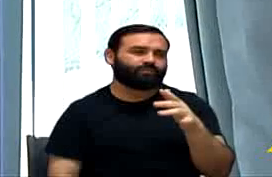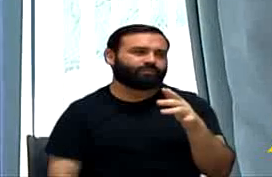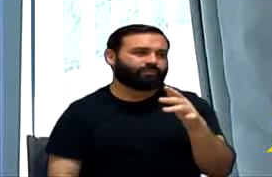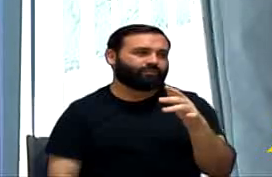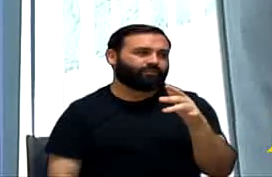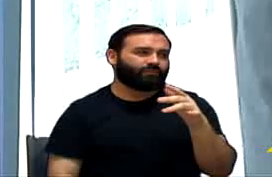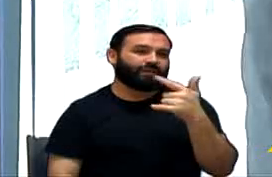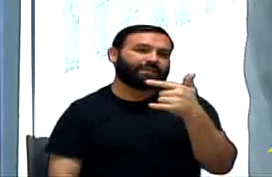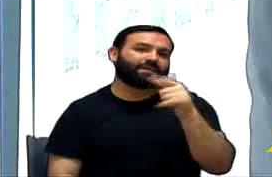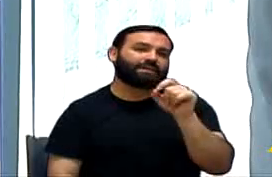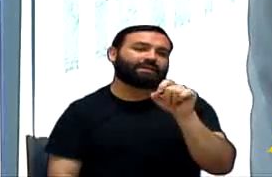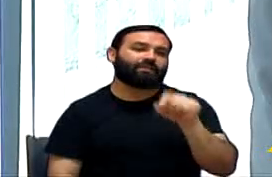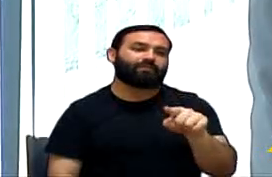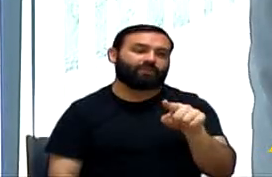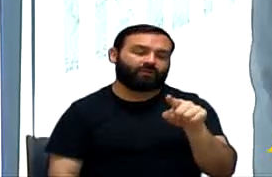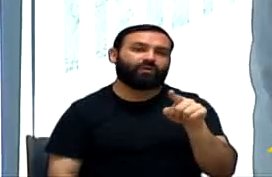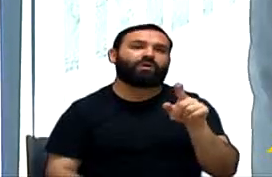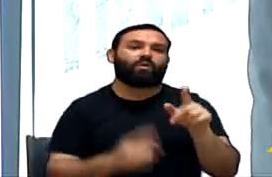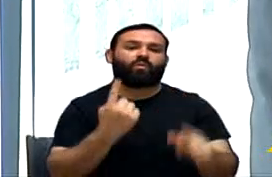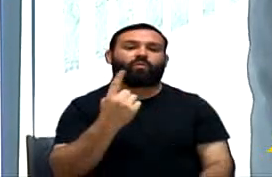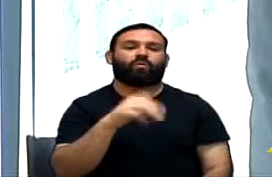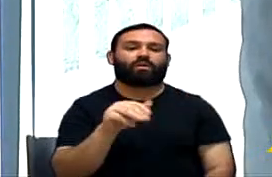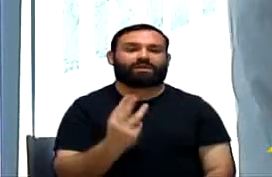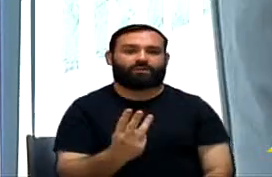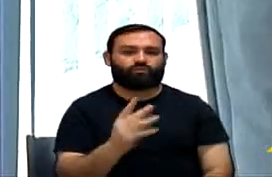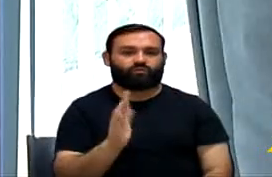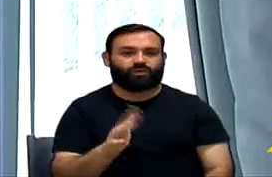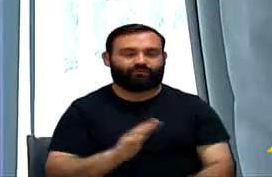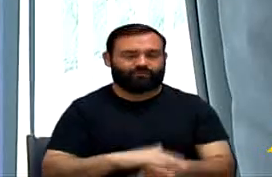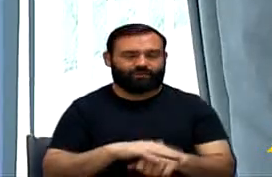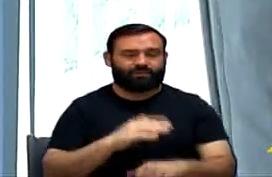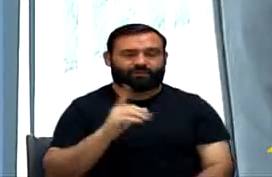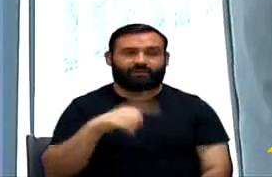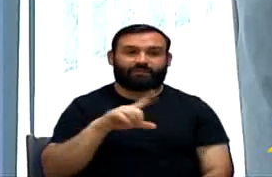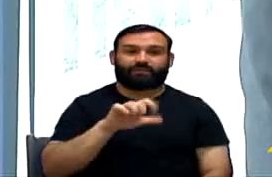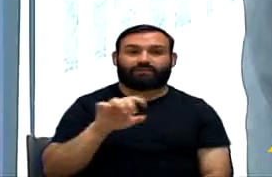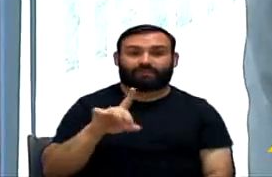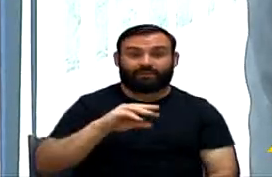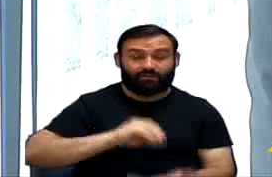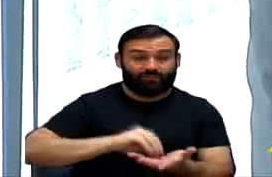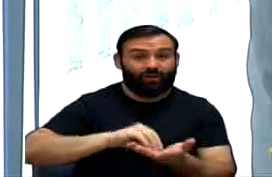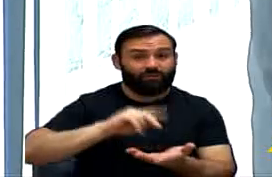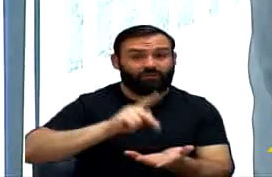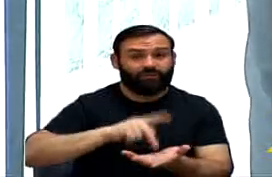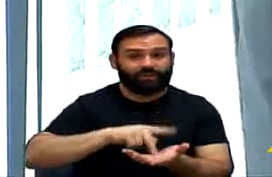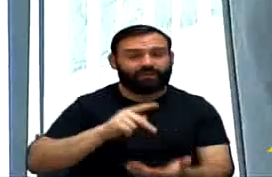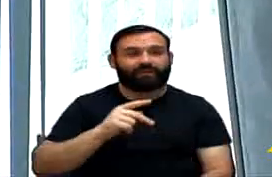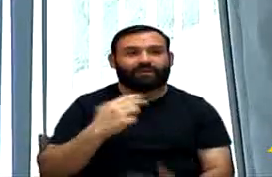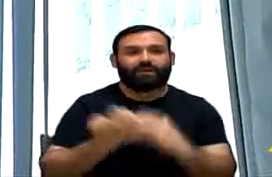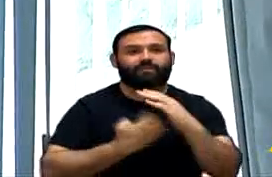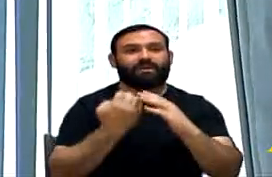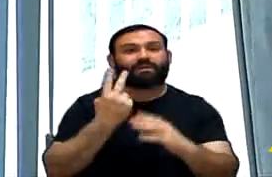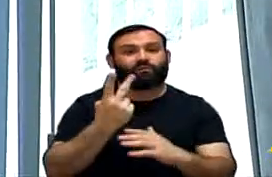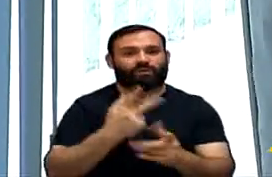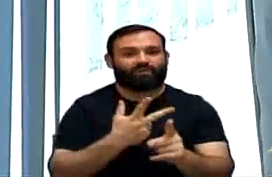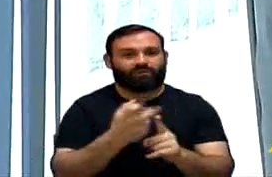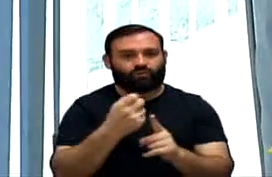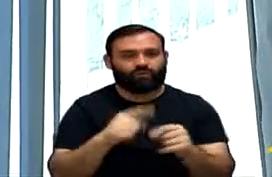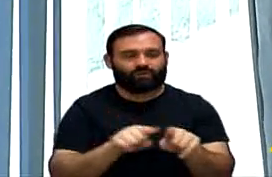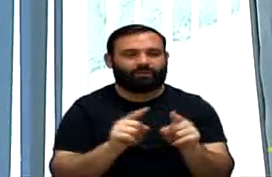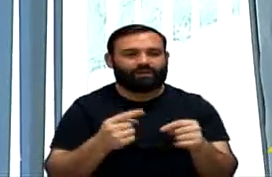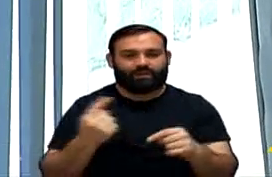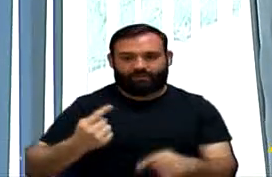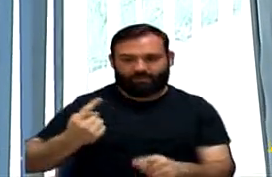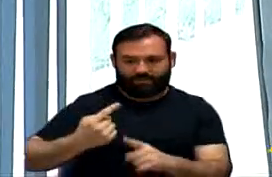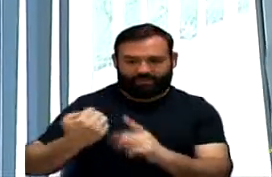da 70.000 bicos de luz já foram trocados de LED falta realmente são duas empresas que ganharam essa